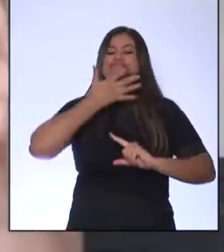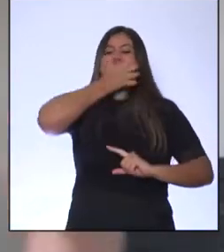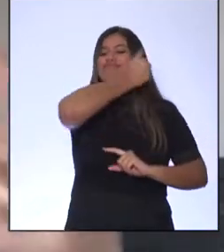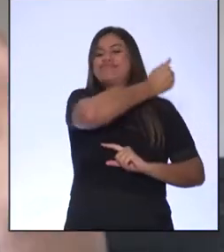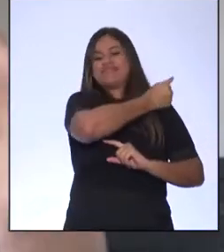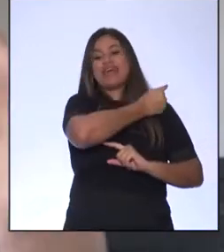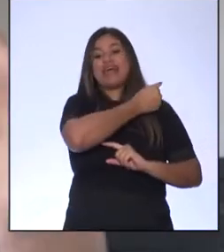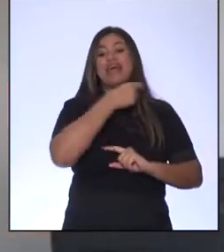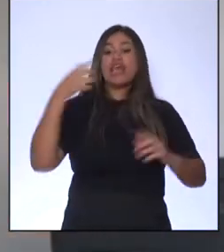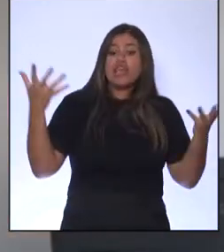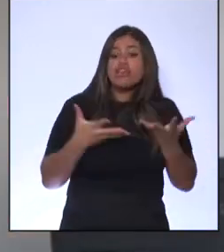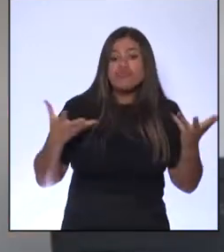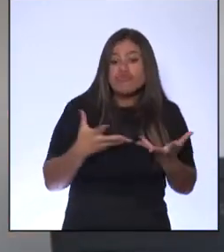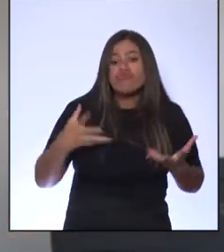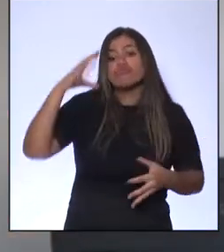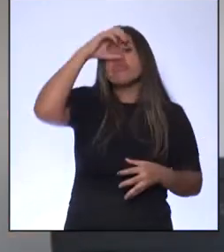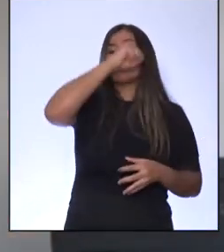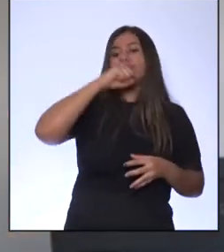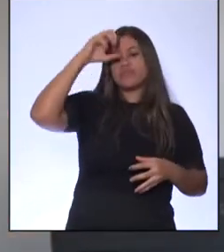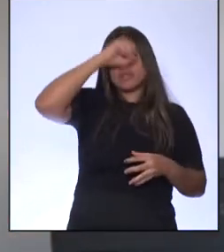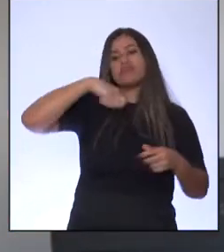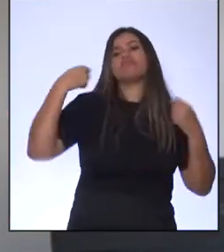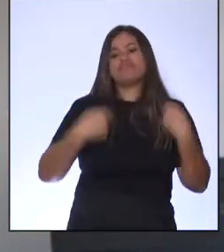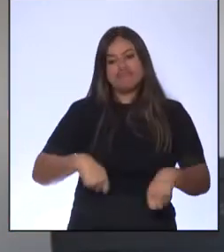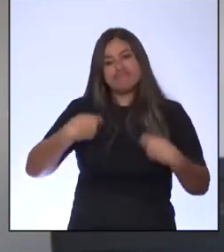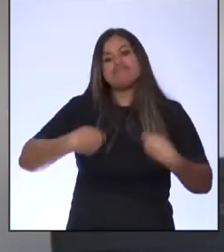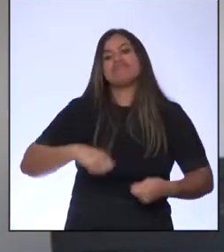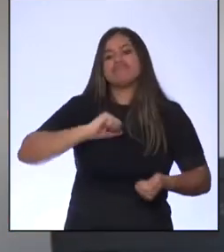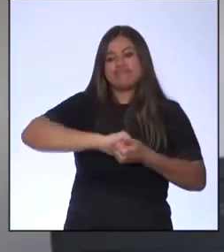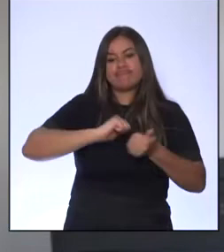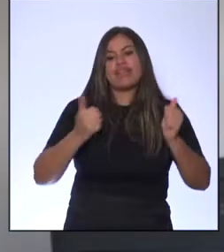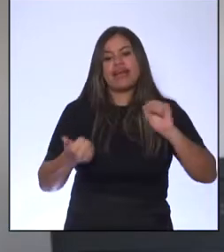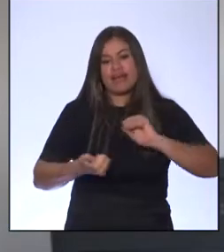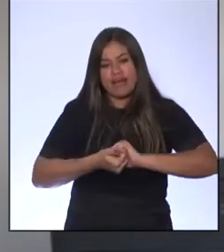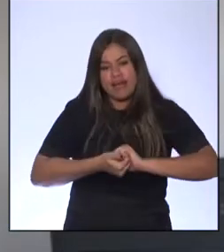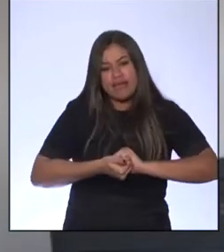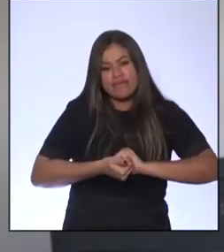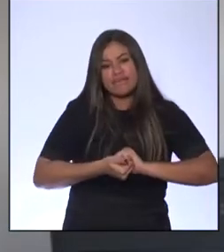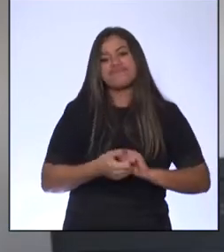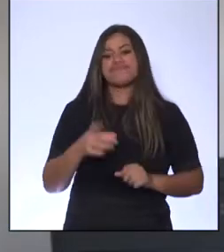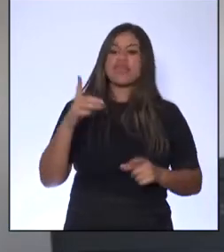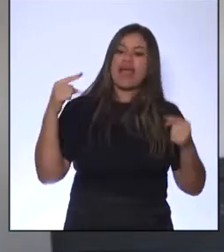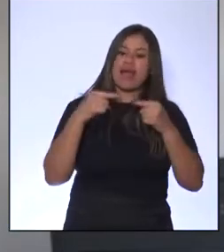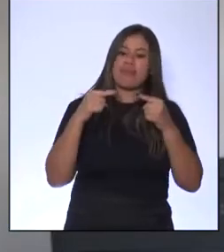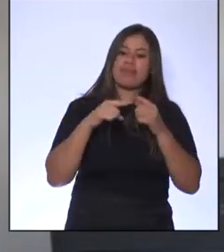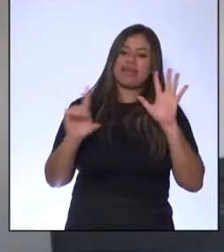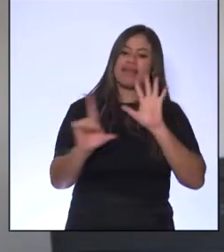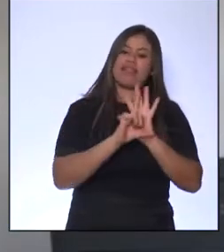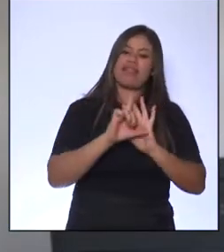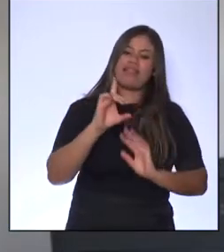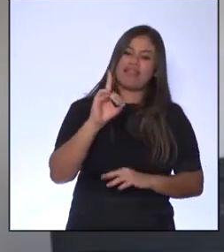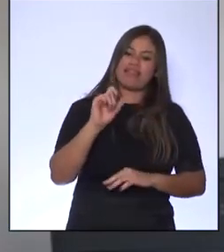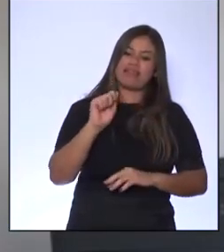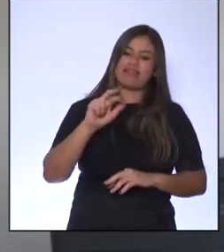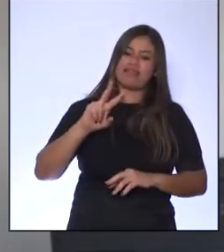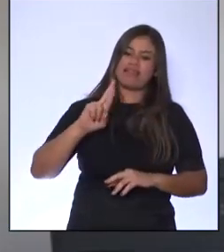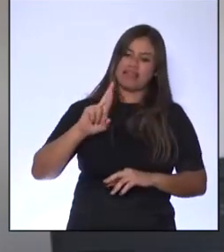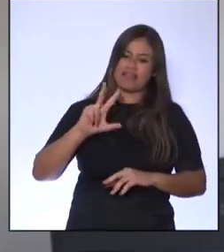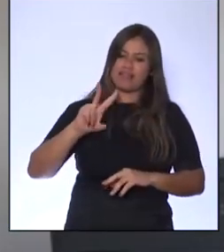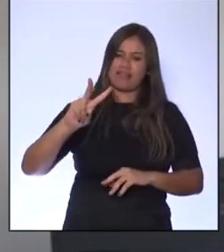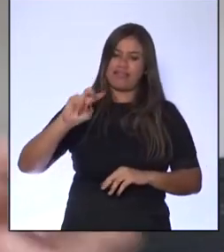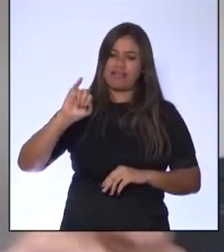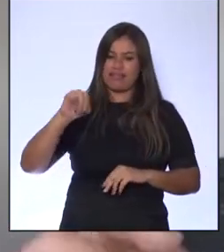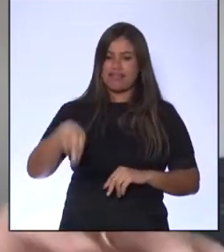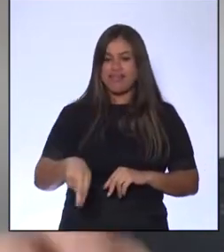tem que ressuscitar e recuperar um pouco tudo que o Darwin, né, falava. E talvez uma das